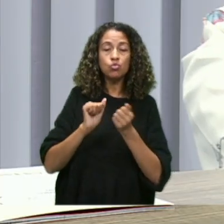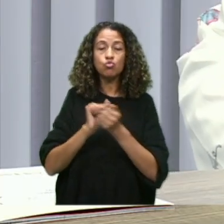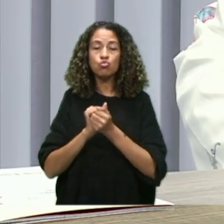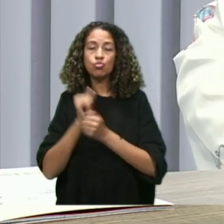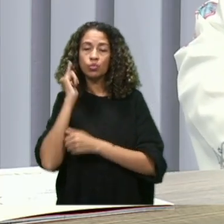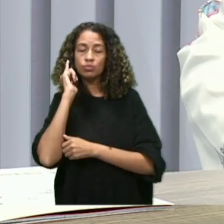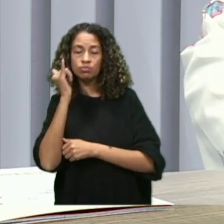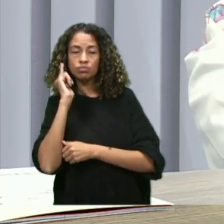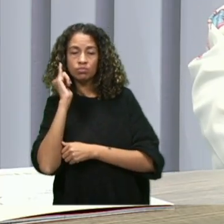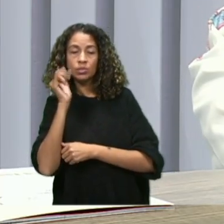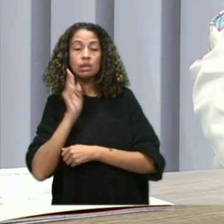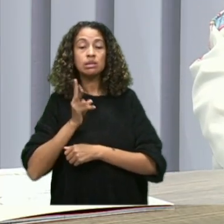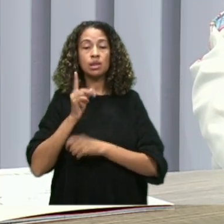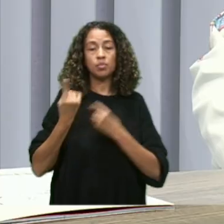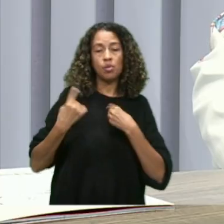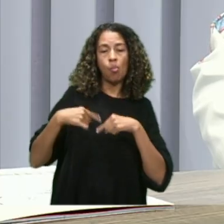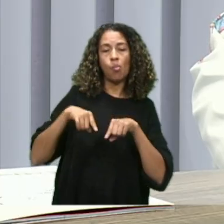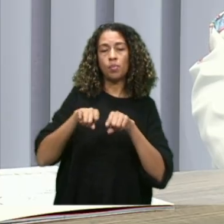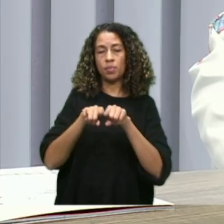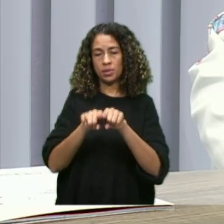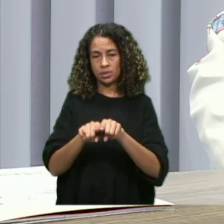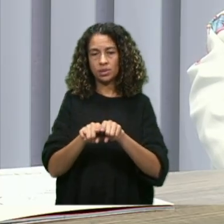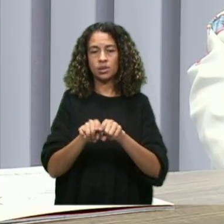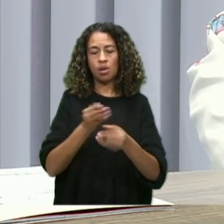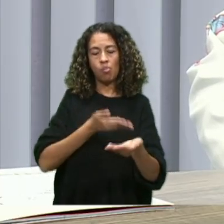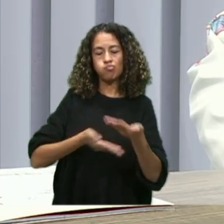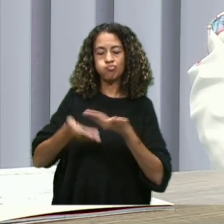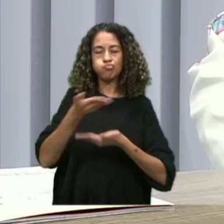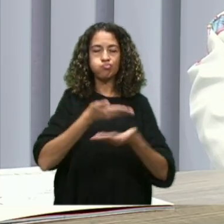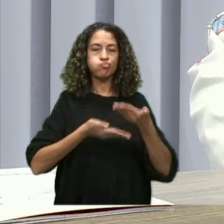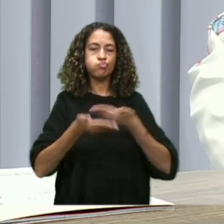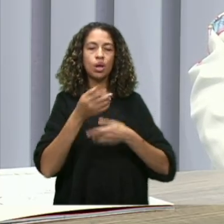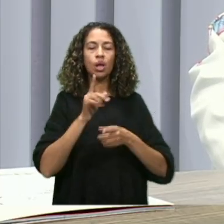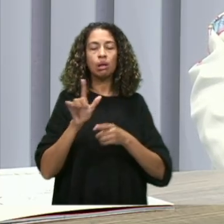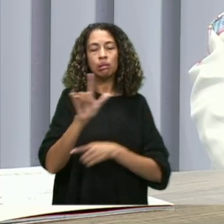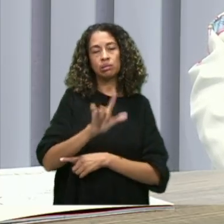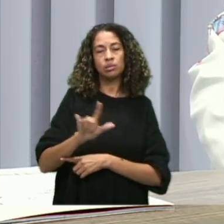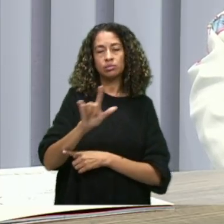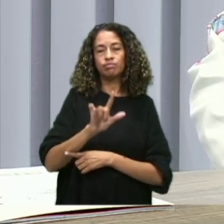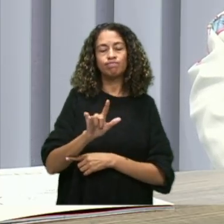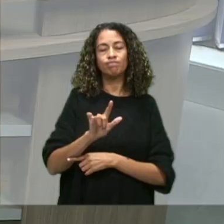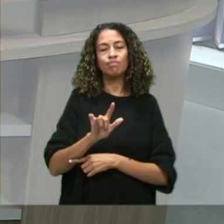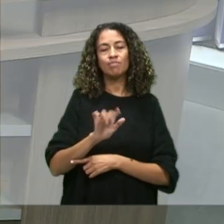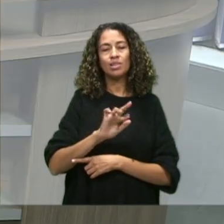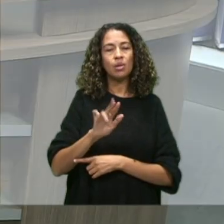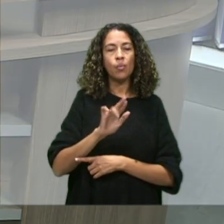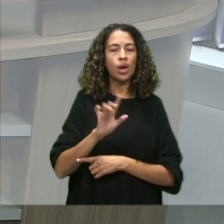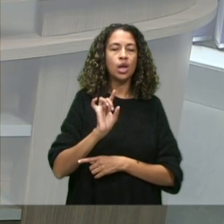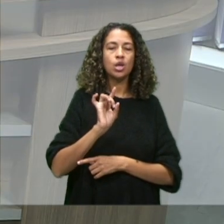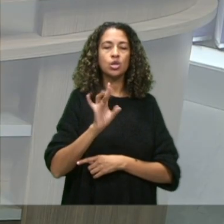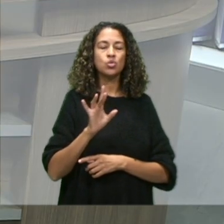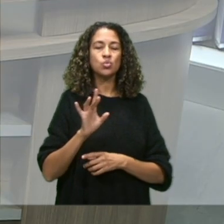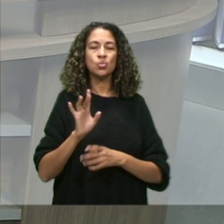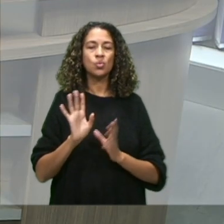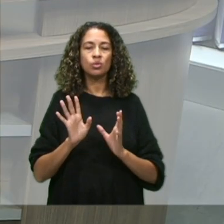contação de histórias e à mediação literária. Eu não me vejo muito assim... Só como esse escritora? Lugar,